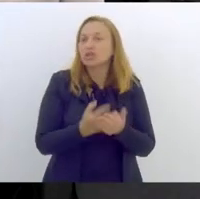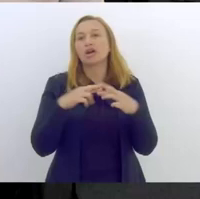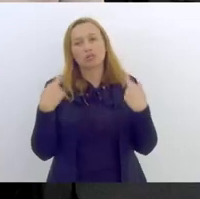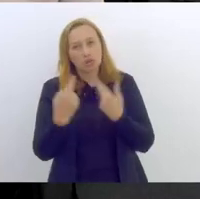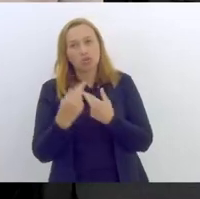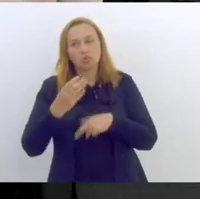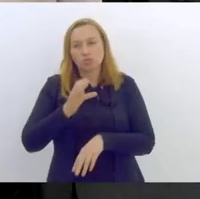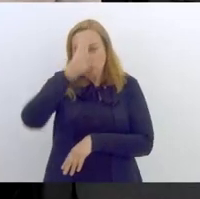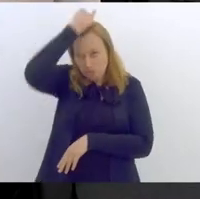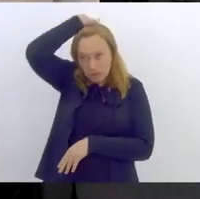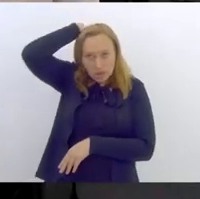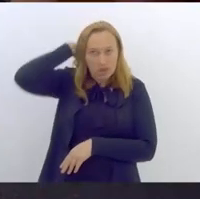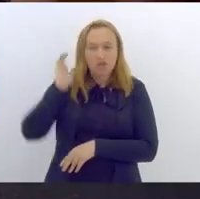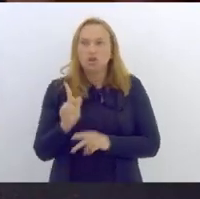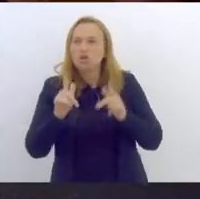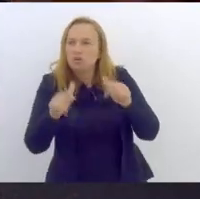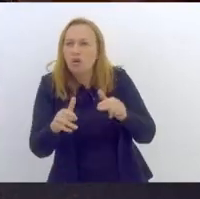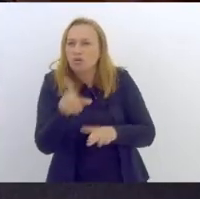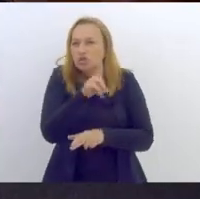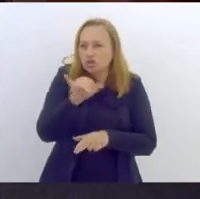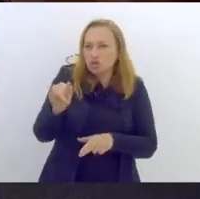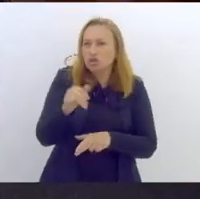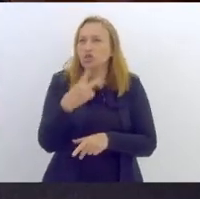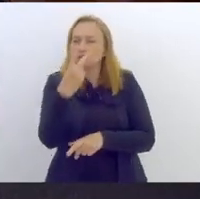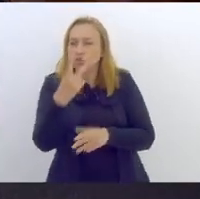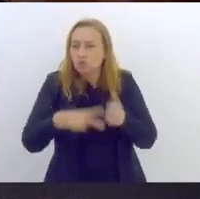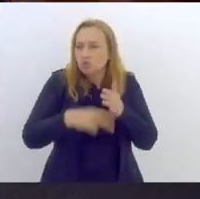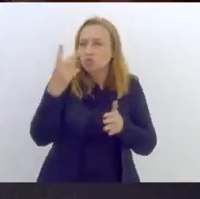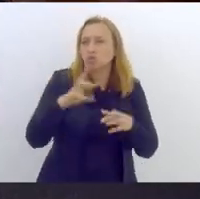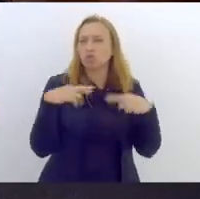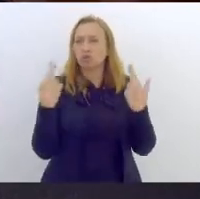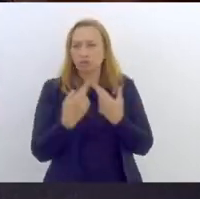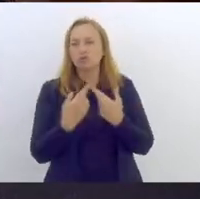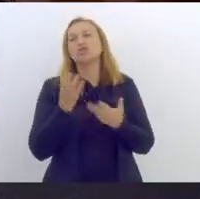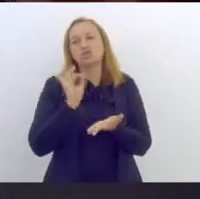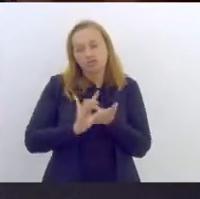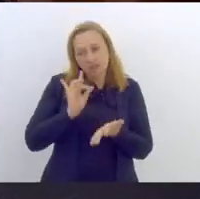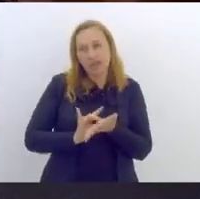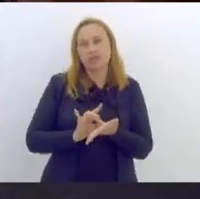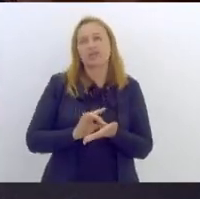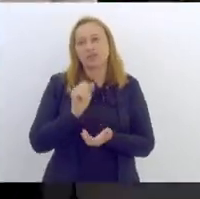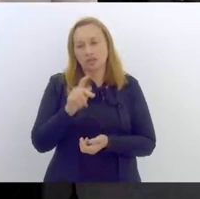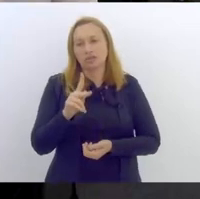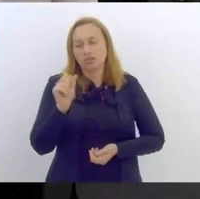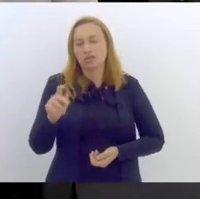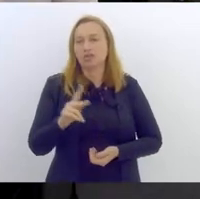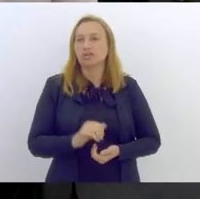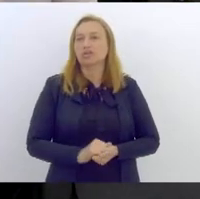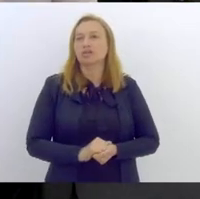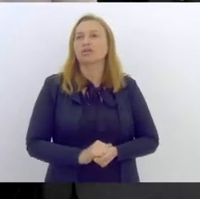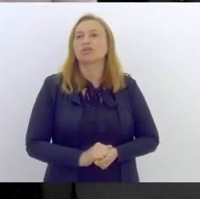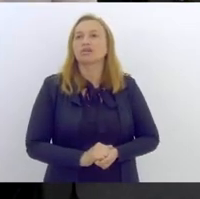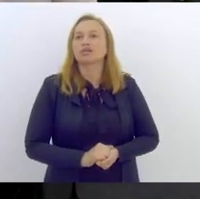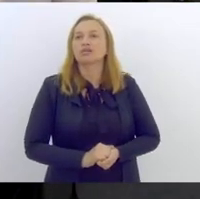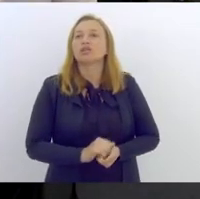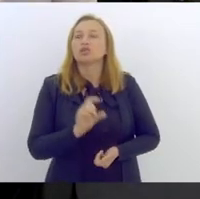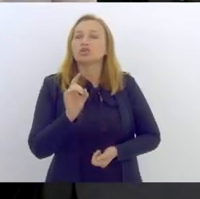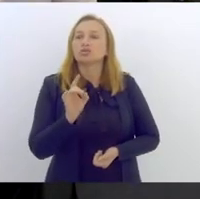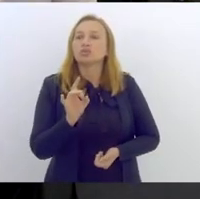com bombeiro a gente estabelecer acho que no mesmo dia fazer duas reuniões de verdade de verdade